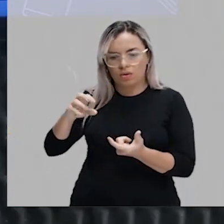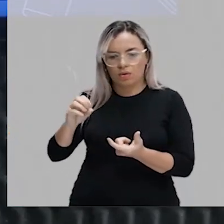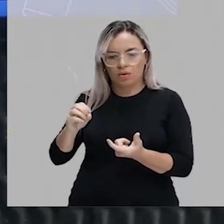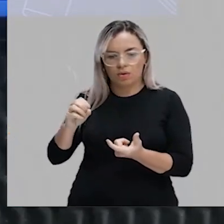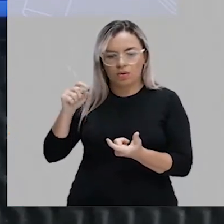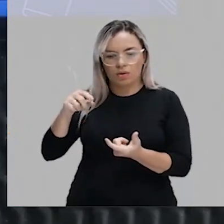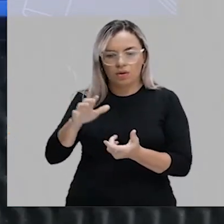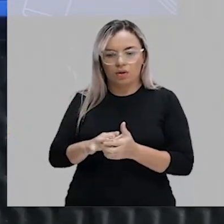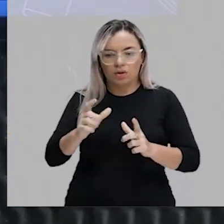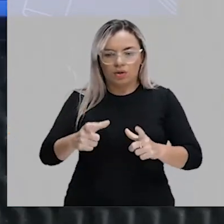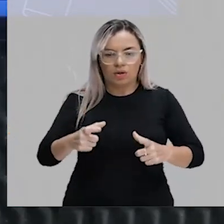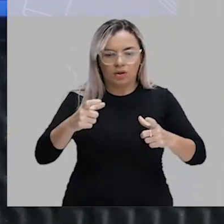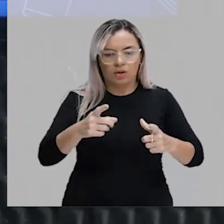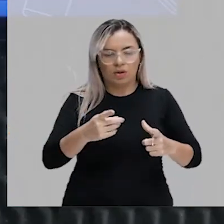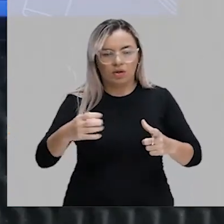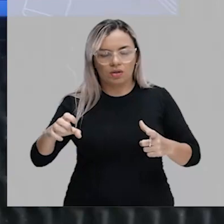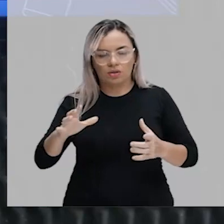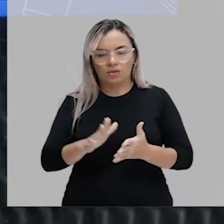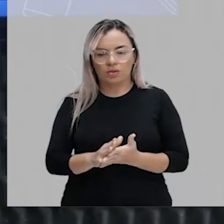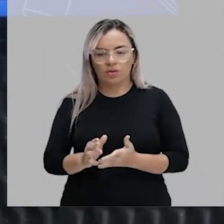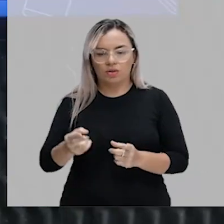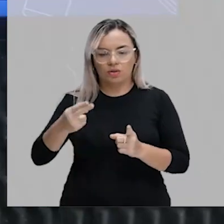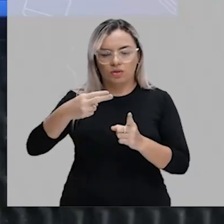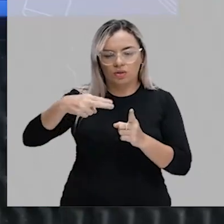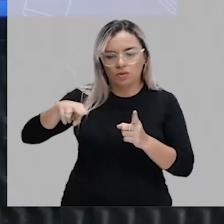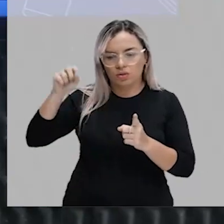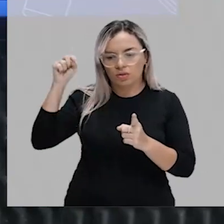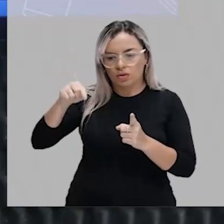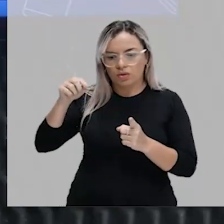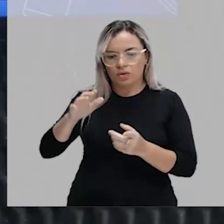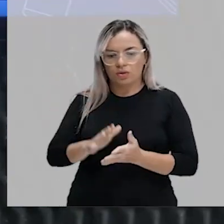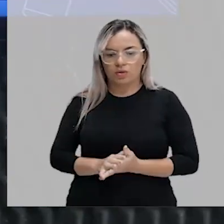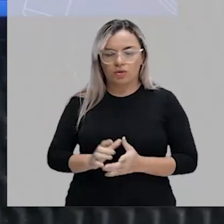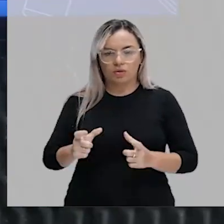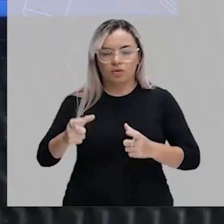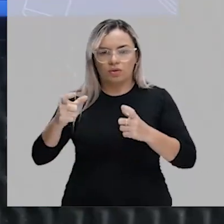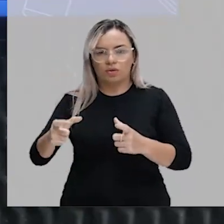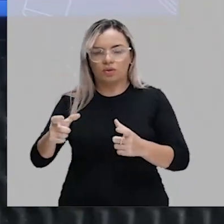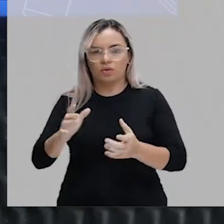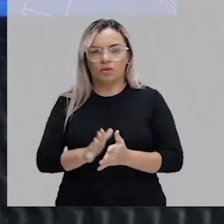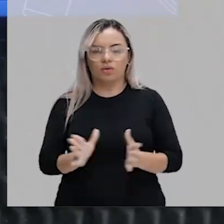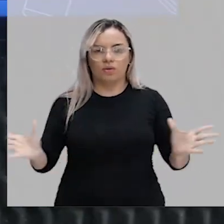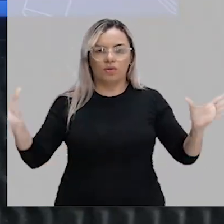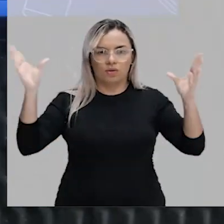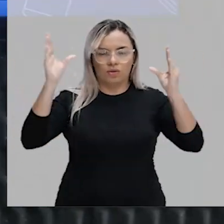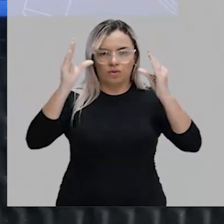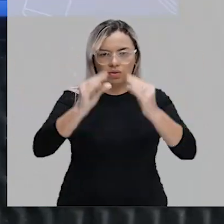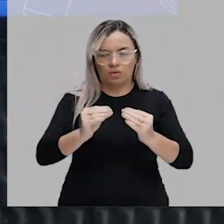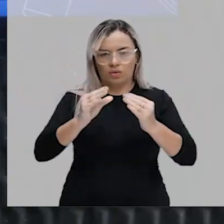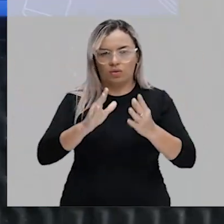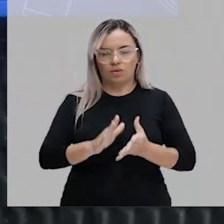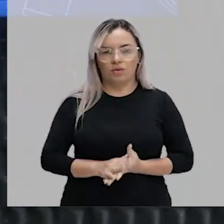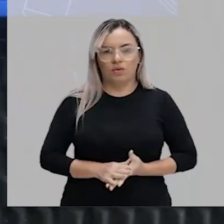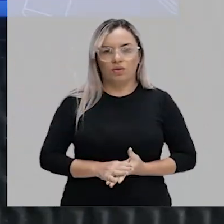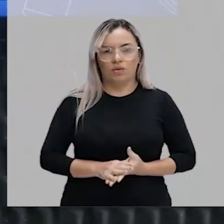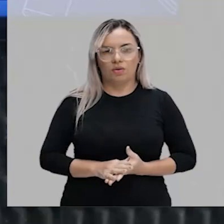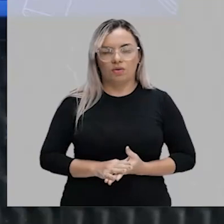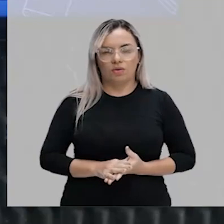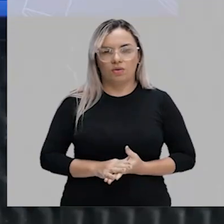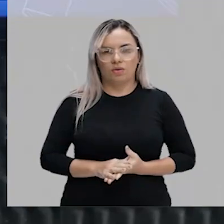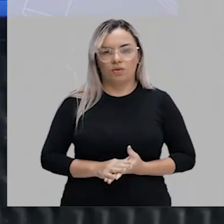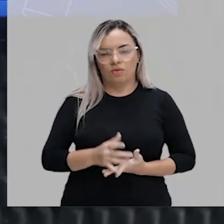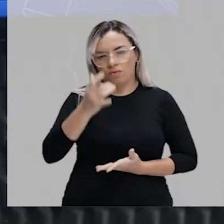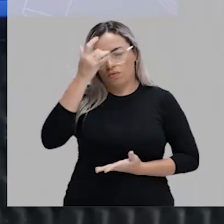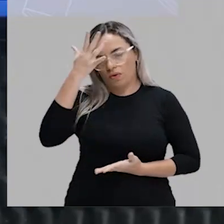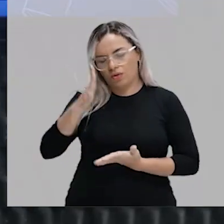e nome, nome. Então, no lugar do nome, digamos assim. Vamos resumir a coisa para ficar